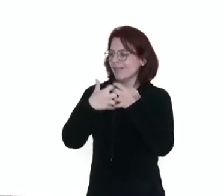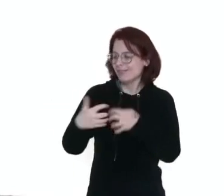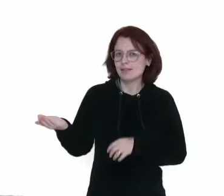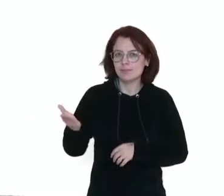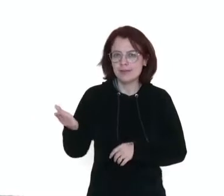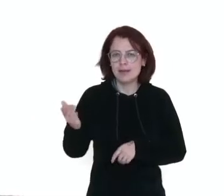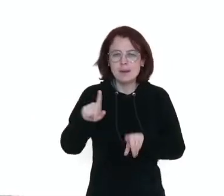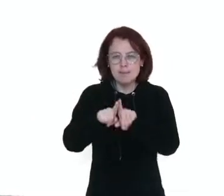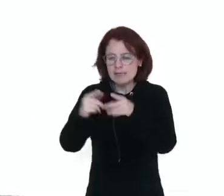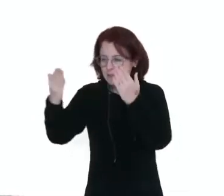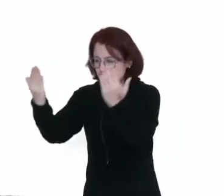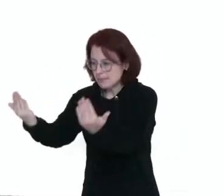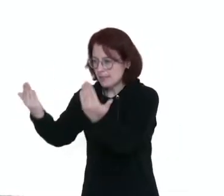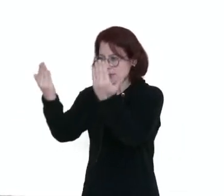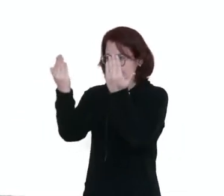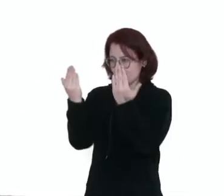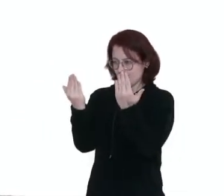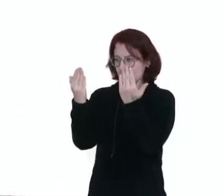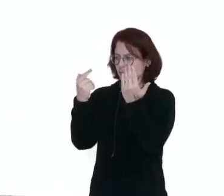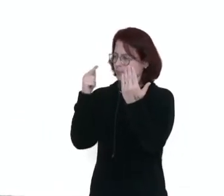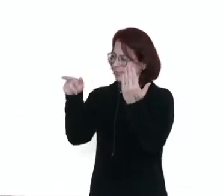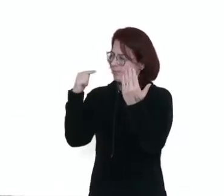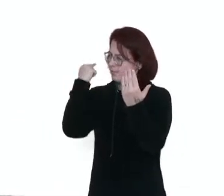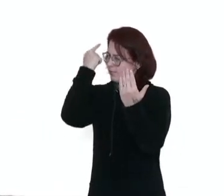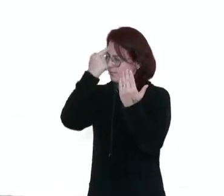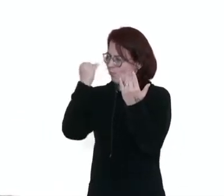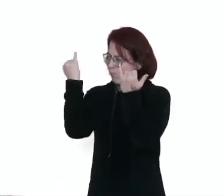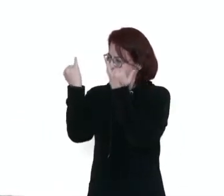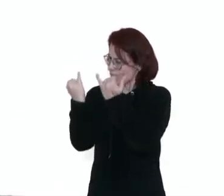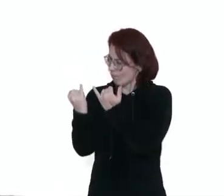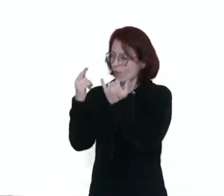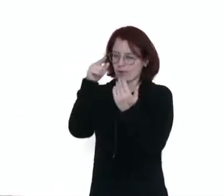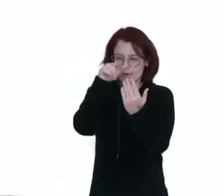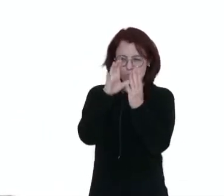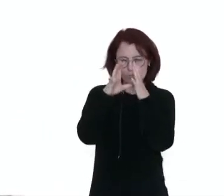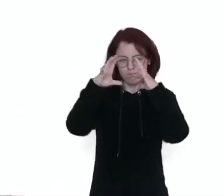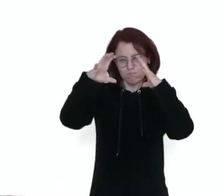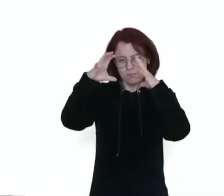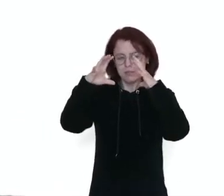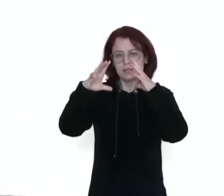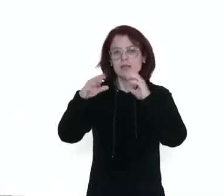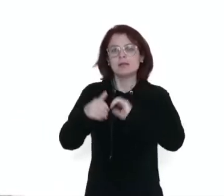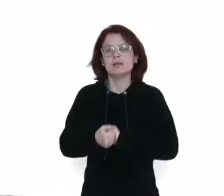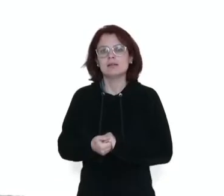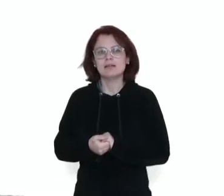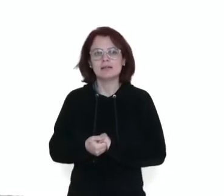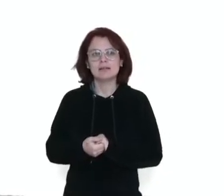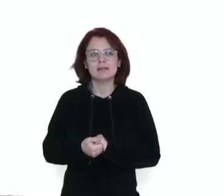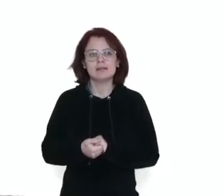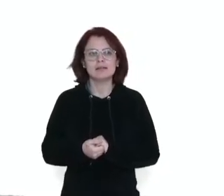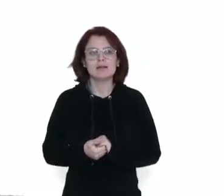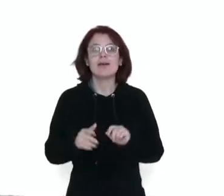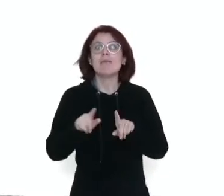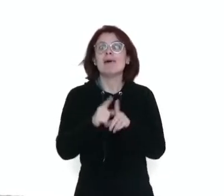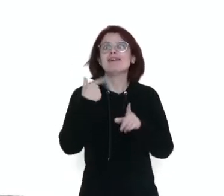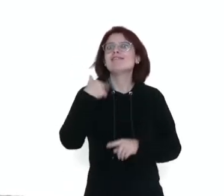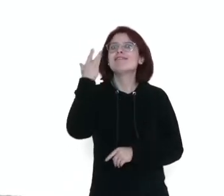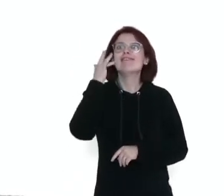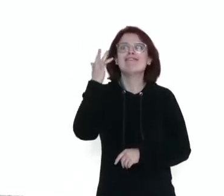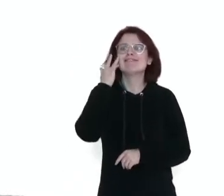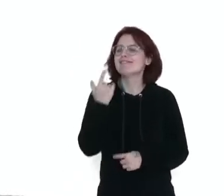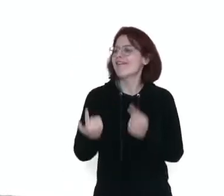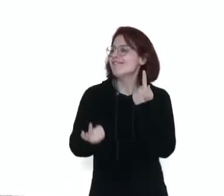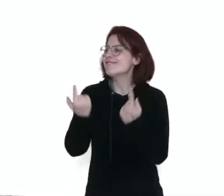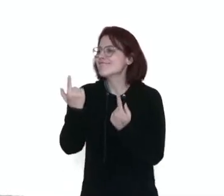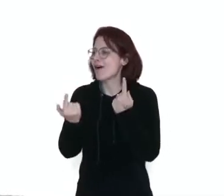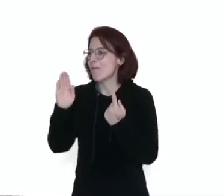bem, descobria que um tinha o rosto mais fino que o outro. Não sei se o Beleléu ou o Catatal. E um